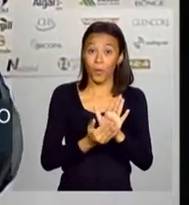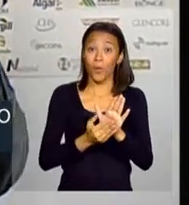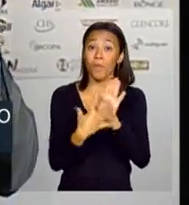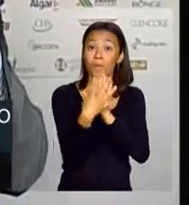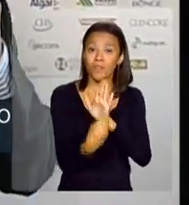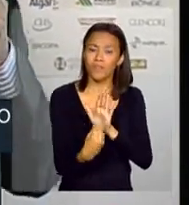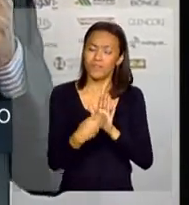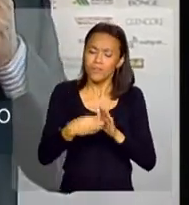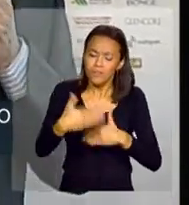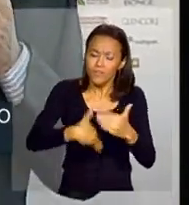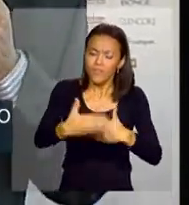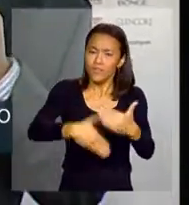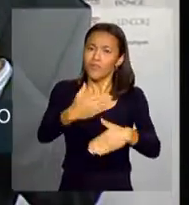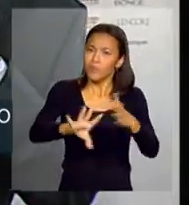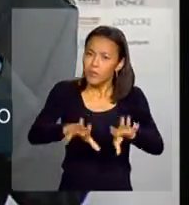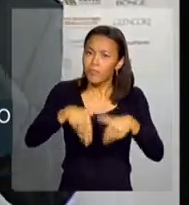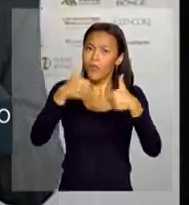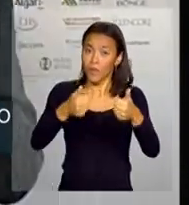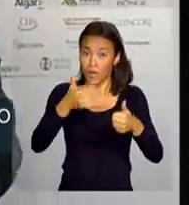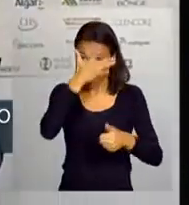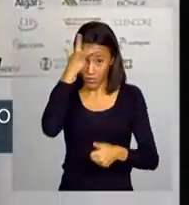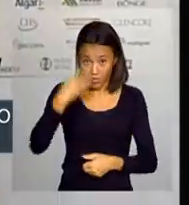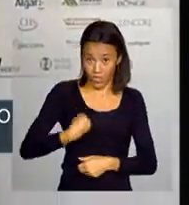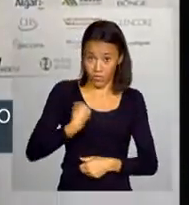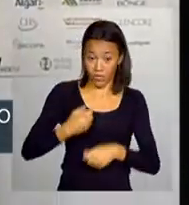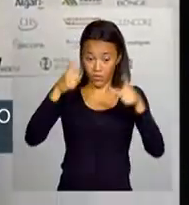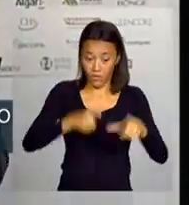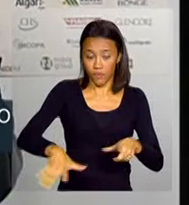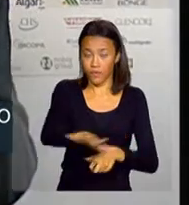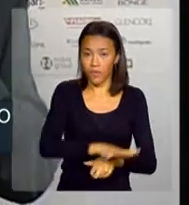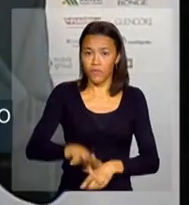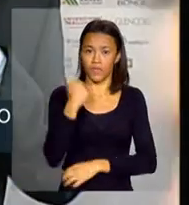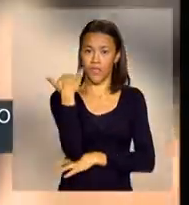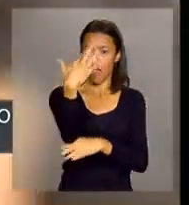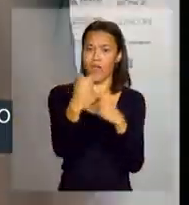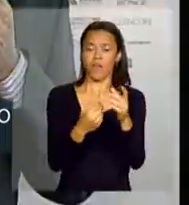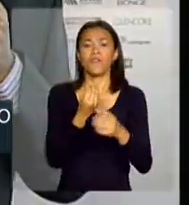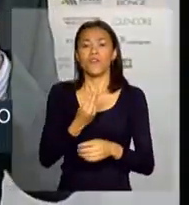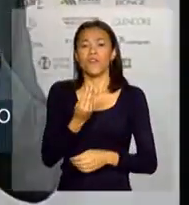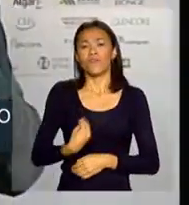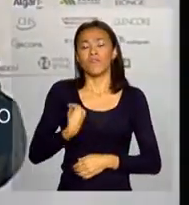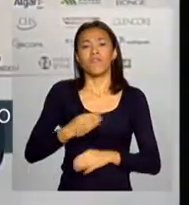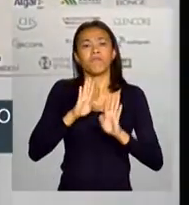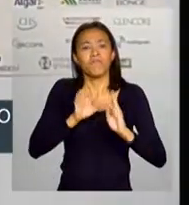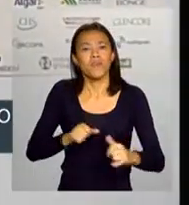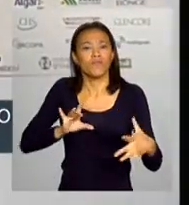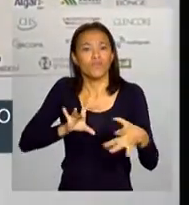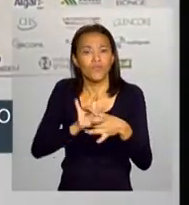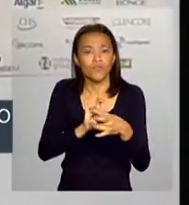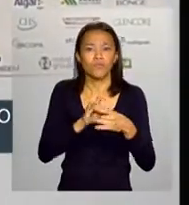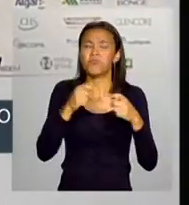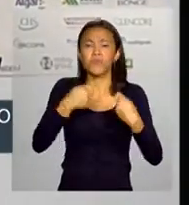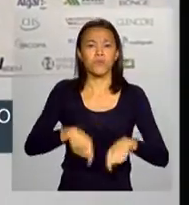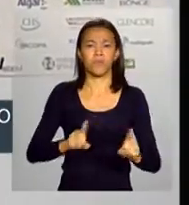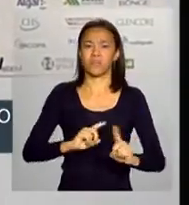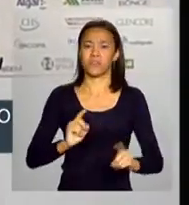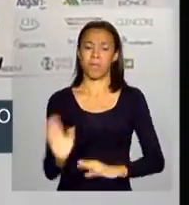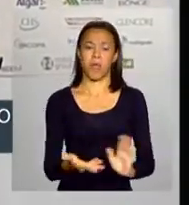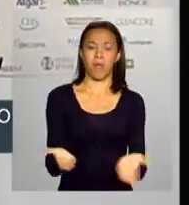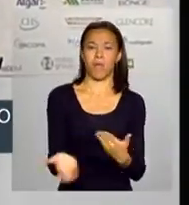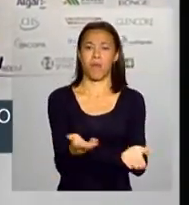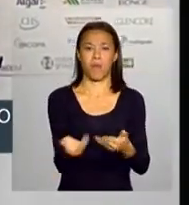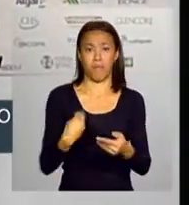desenvolvimento adequados para que os povos da floresta possam conviver harmonicamente com a floresta, sem precisar desmatar novamente para